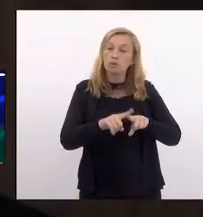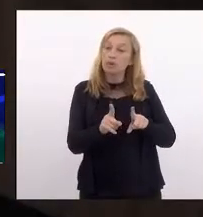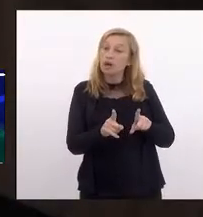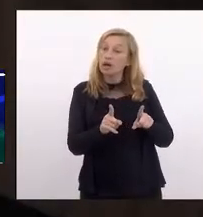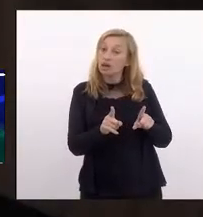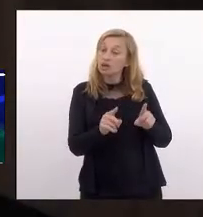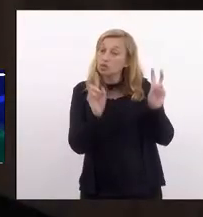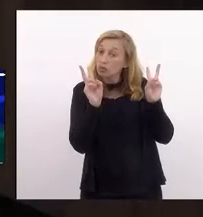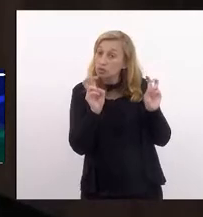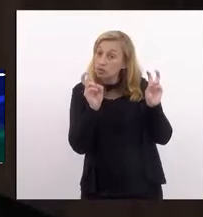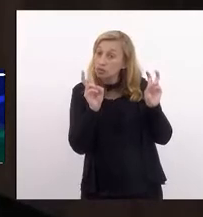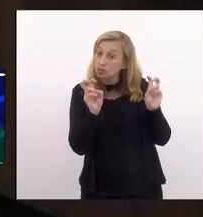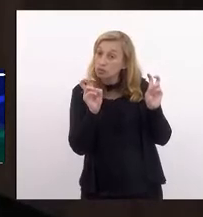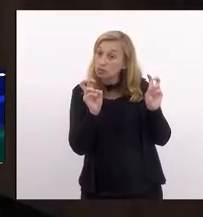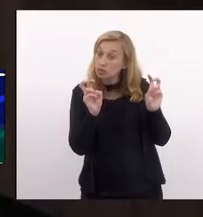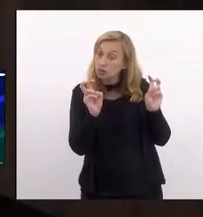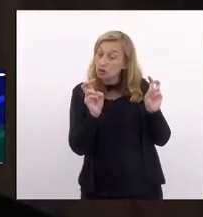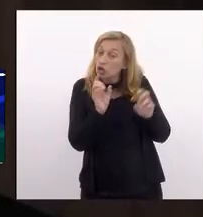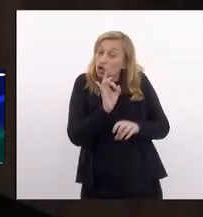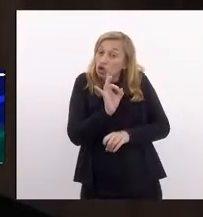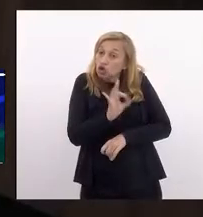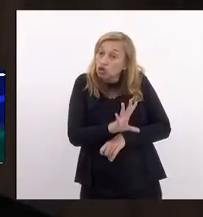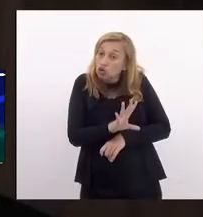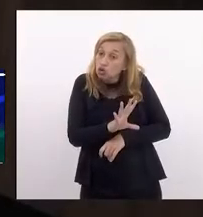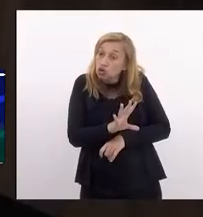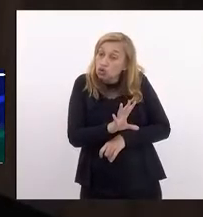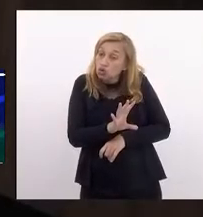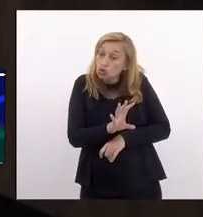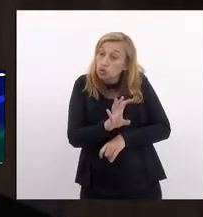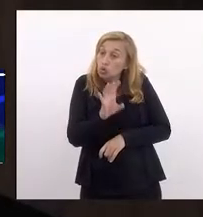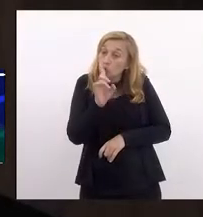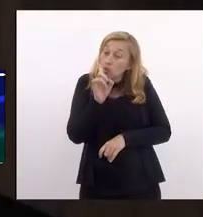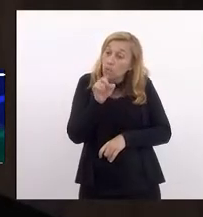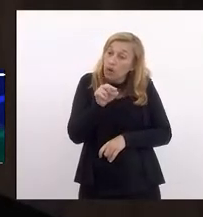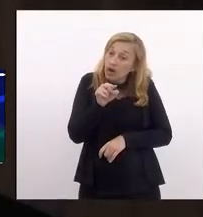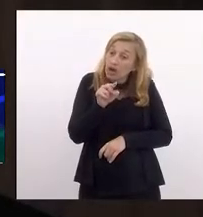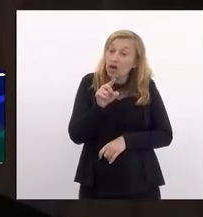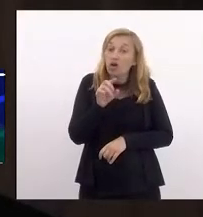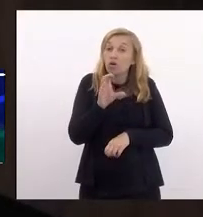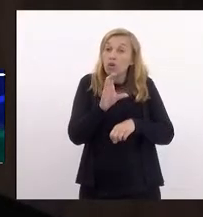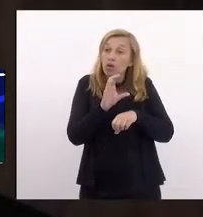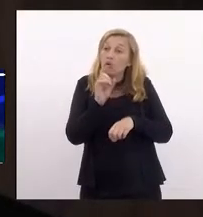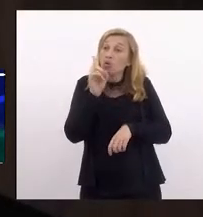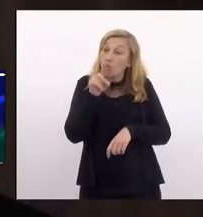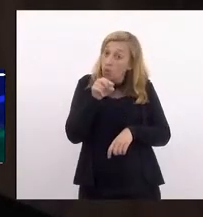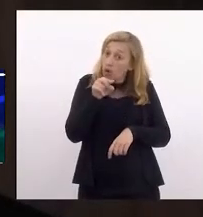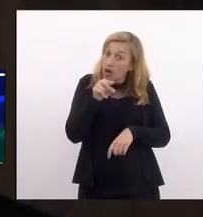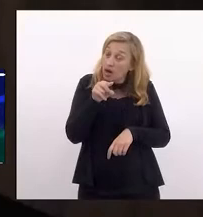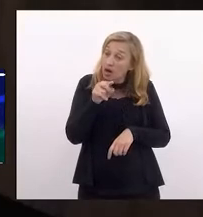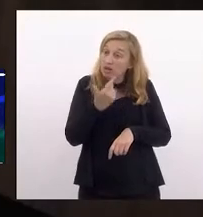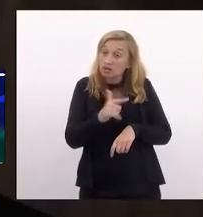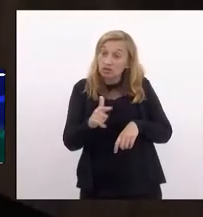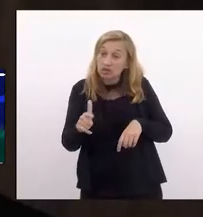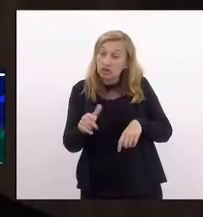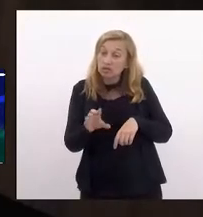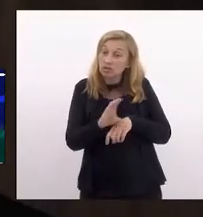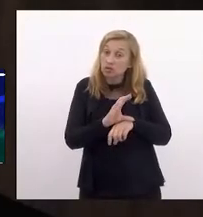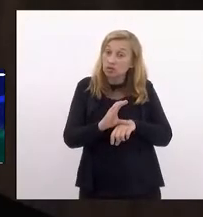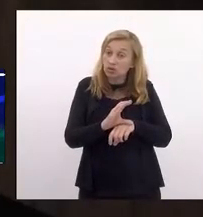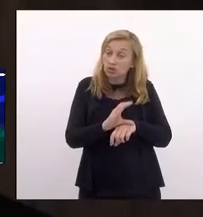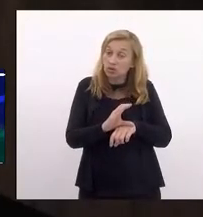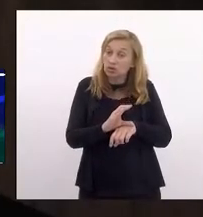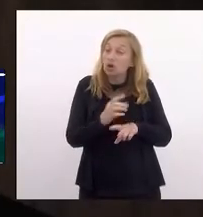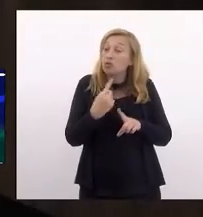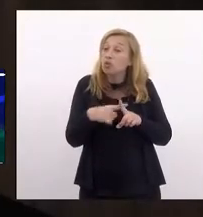com a seguinte questão só o é constitucional sou é inconstitucional